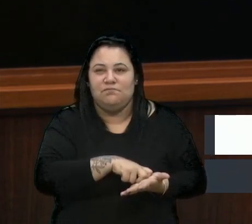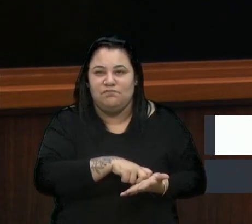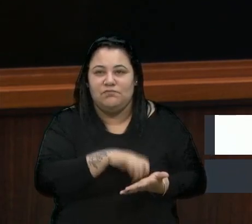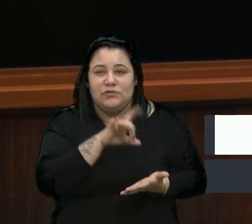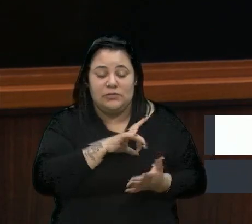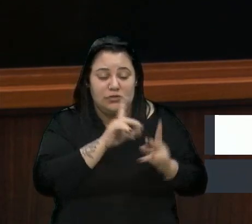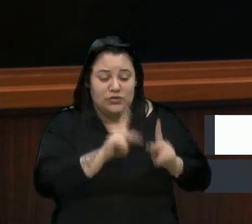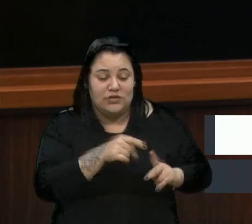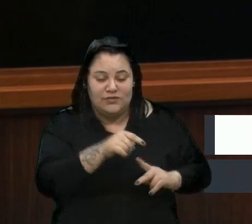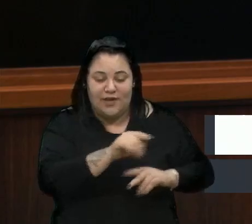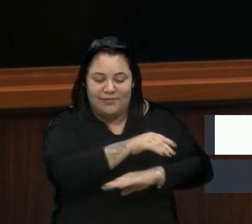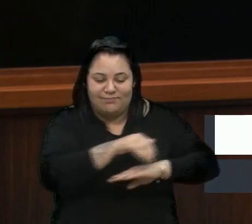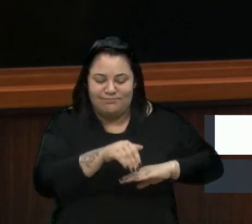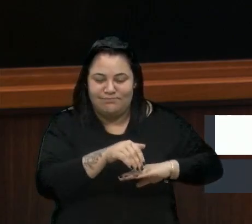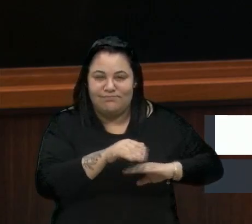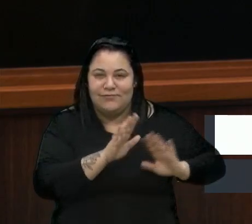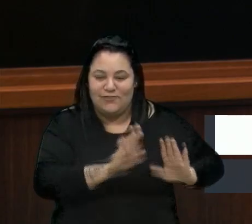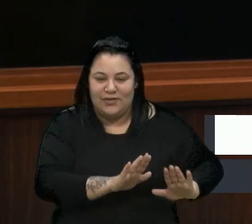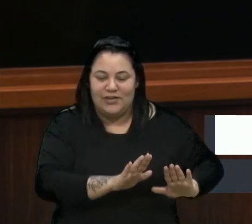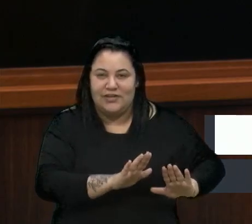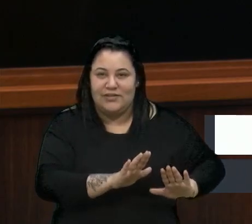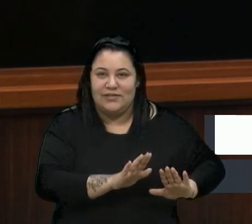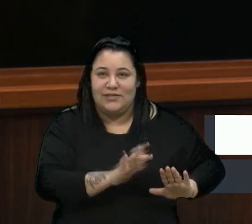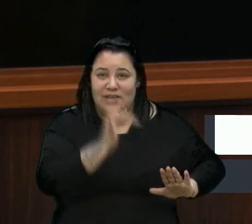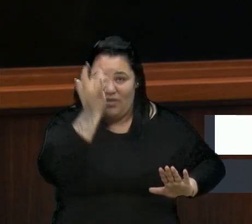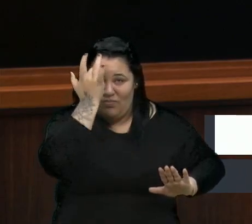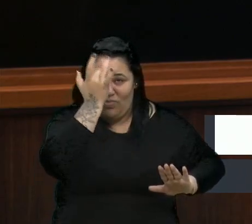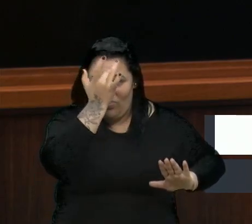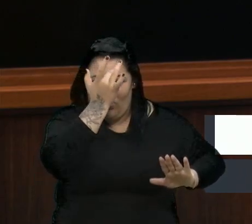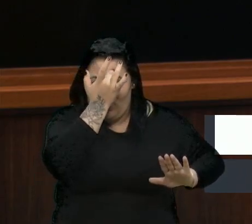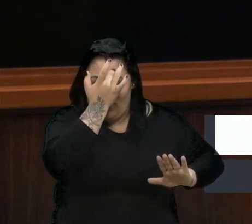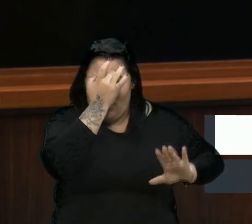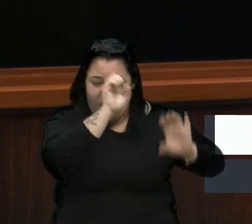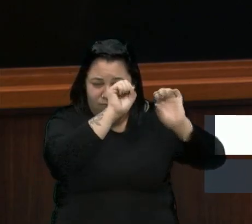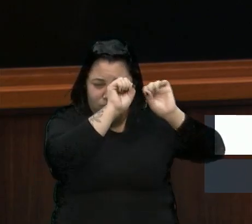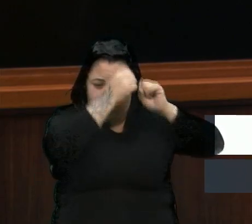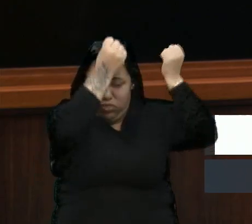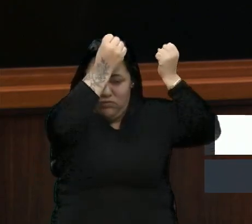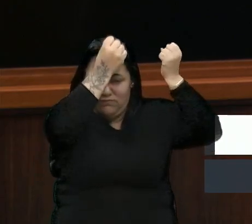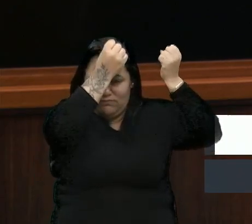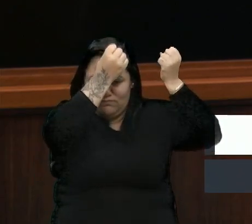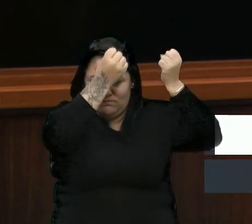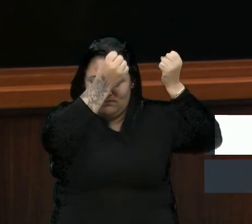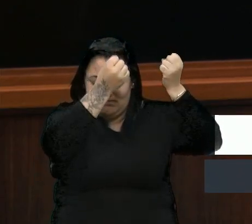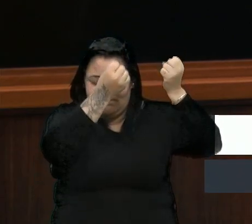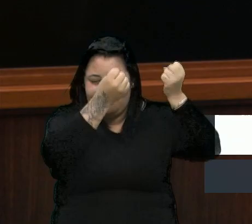ruas e fica com saúde mental abalada a partir desta